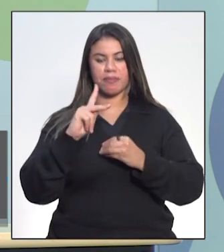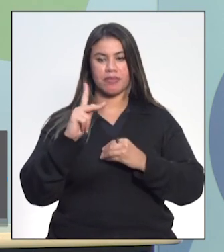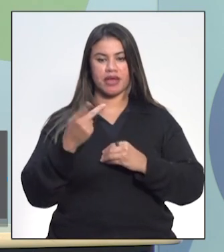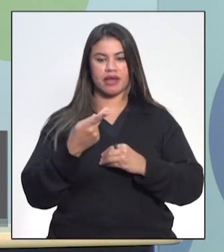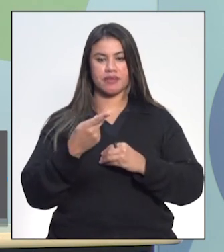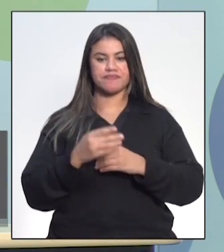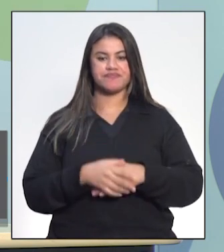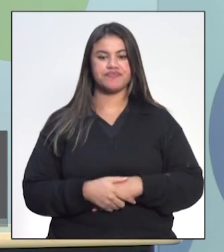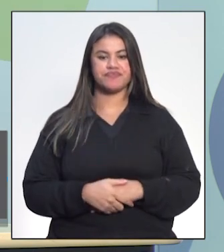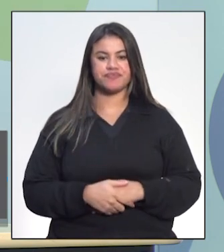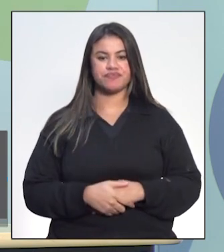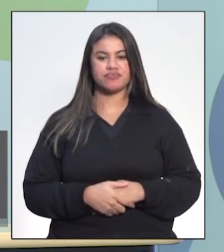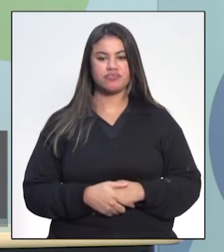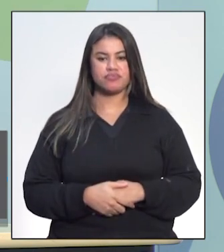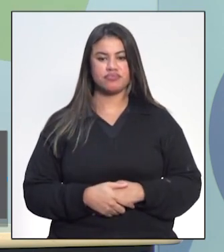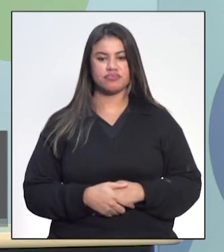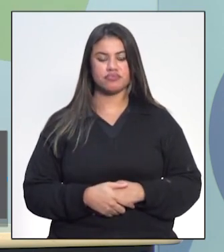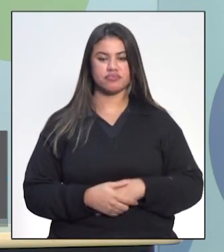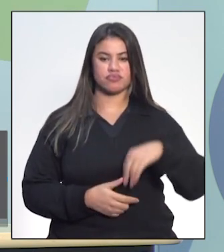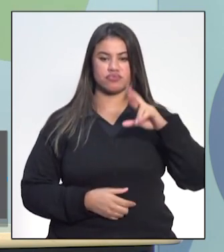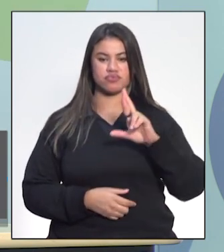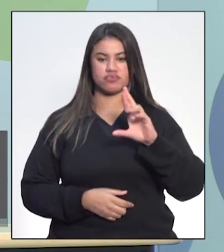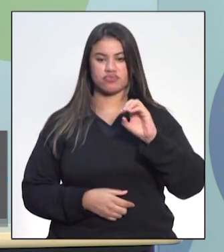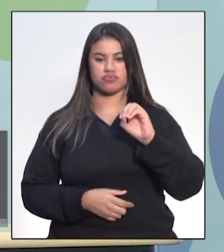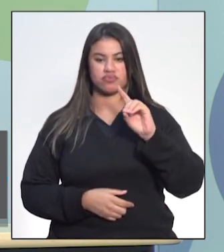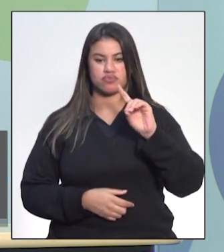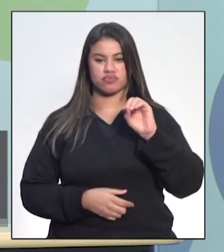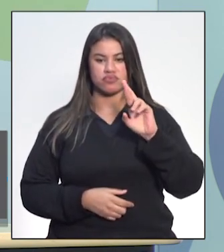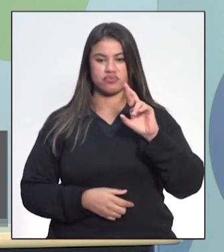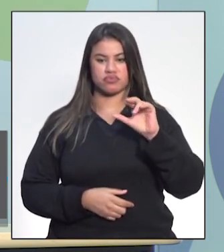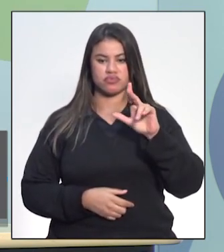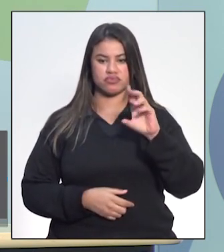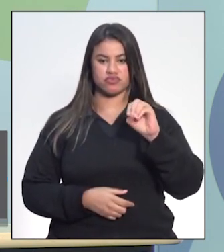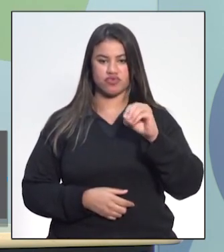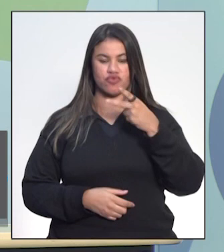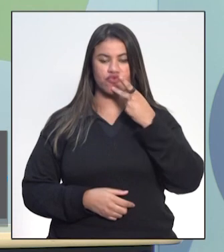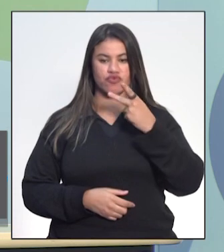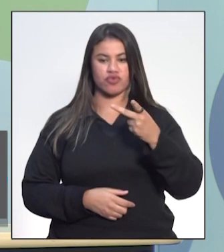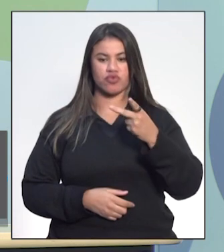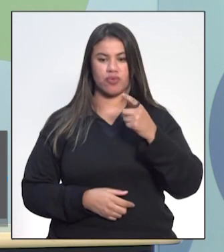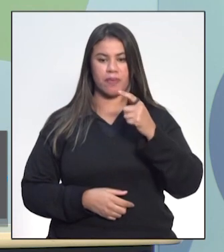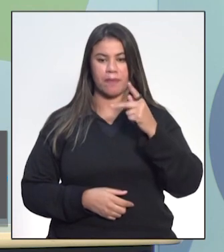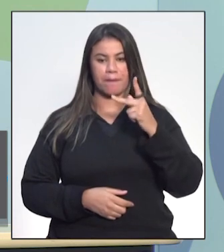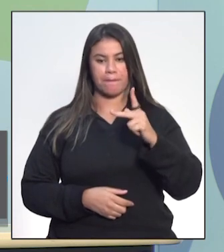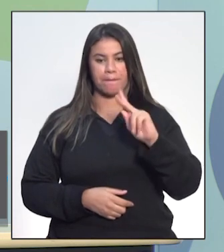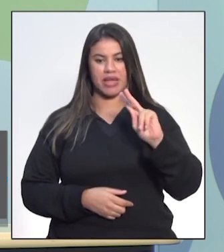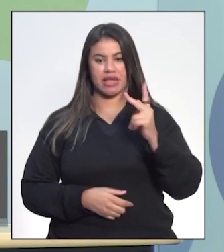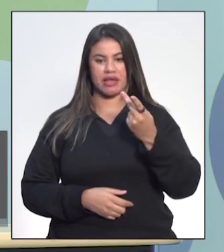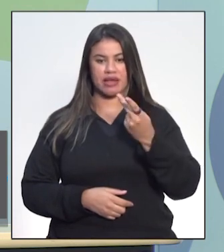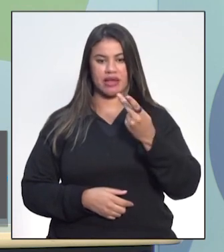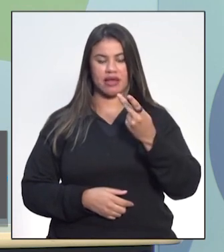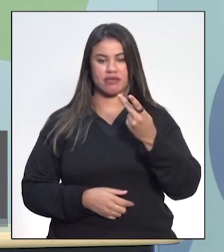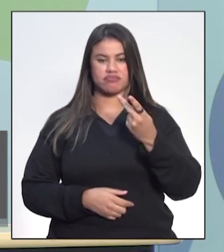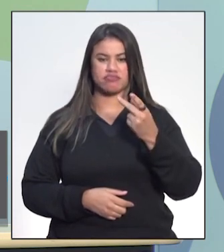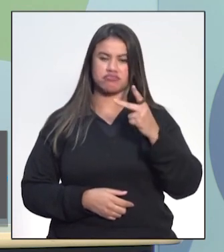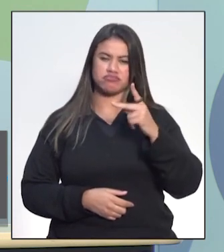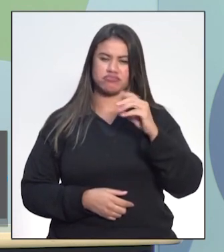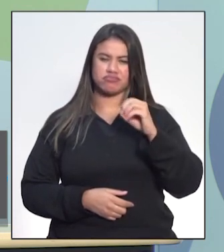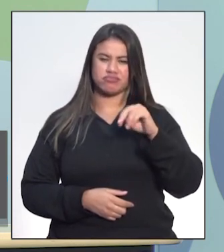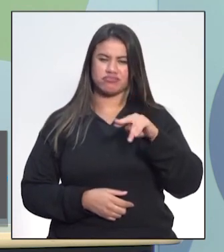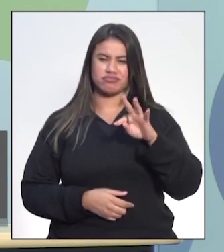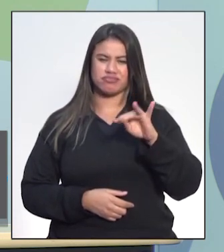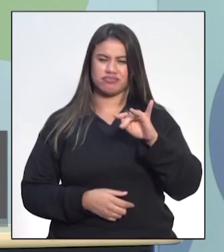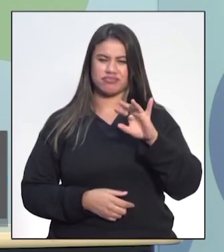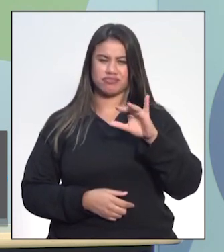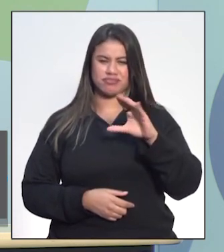tá? E o Rodrigo disse que pH é potencial hídrico. Quem que está